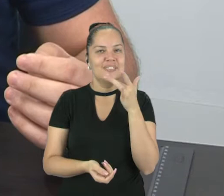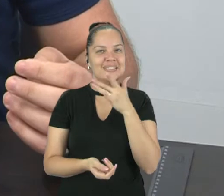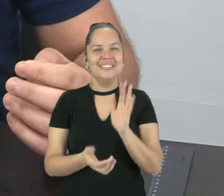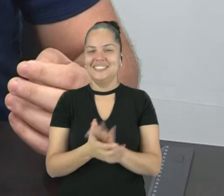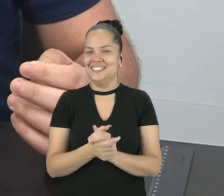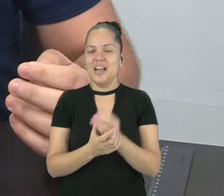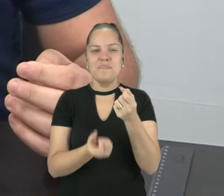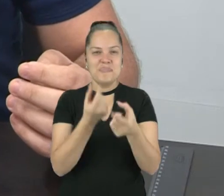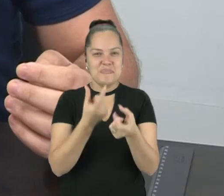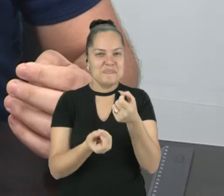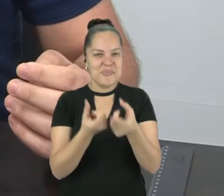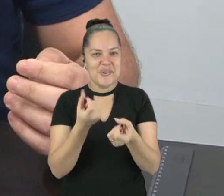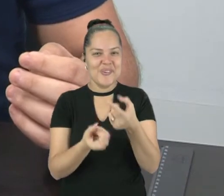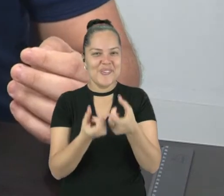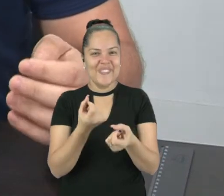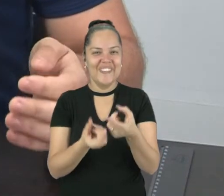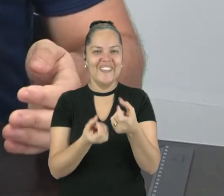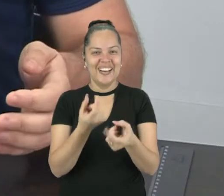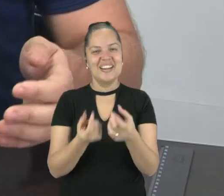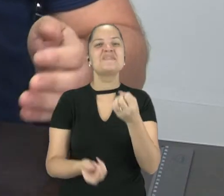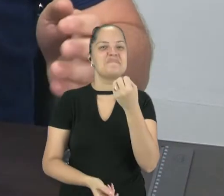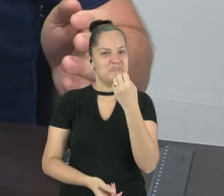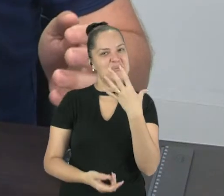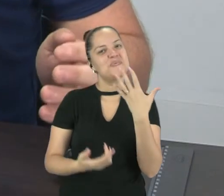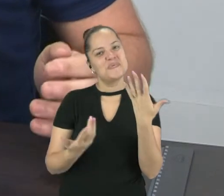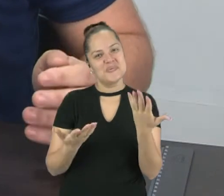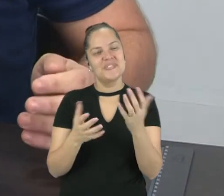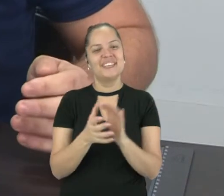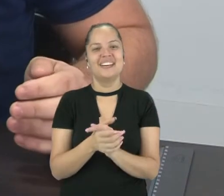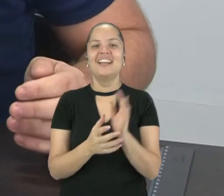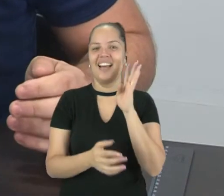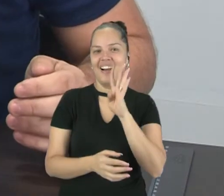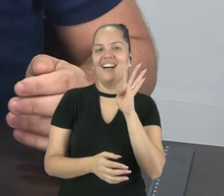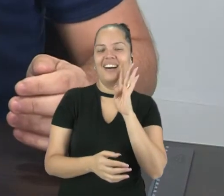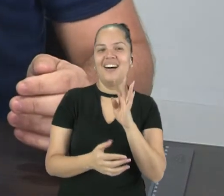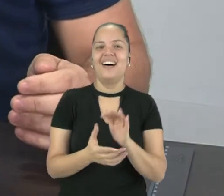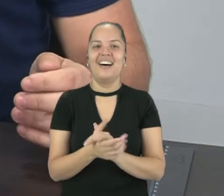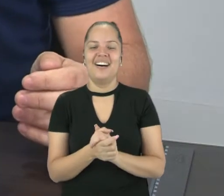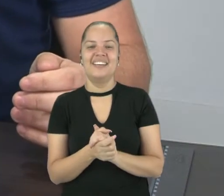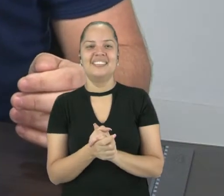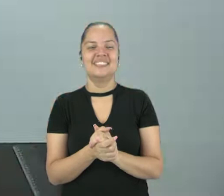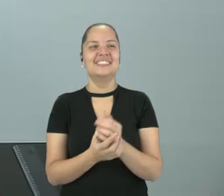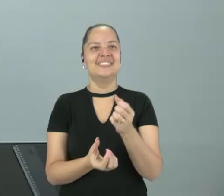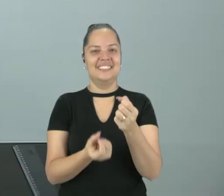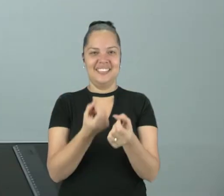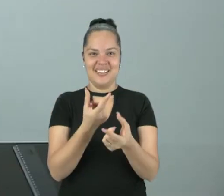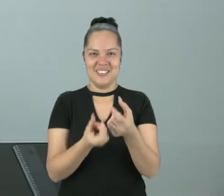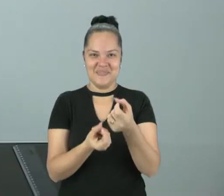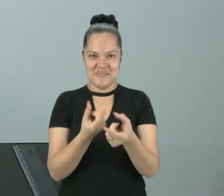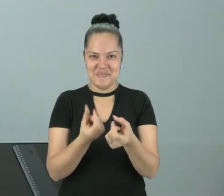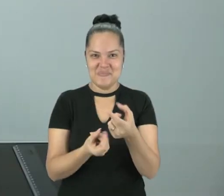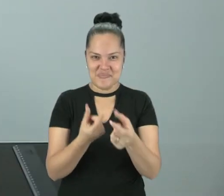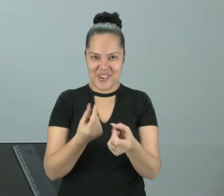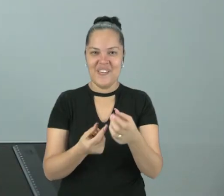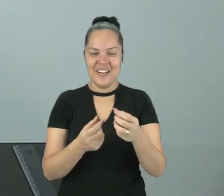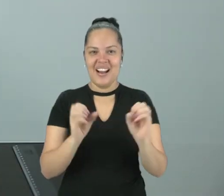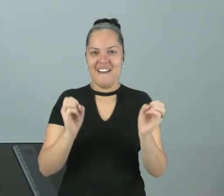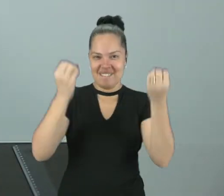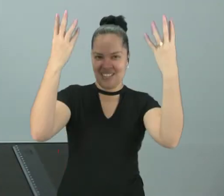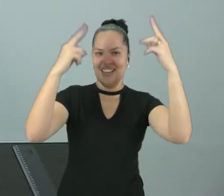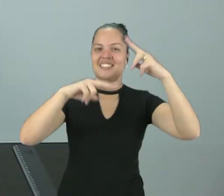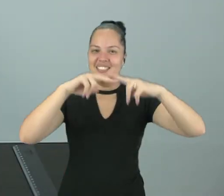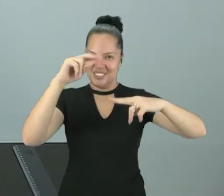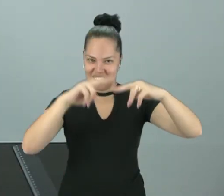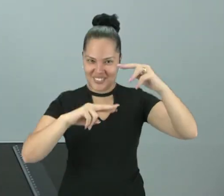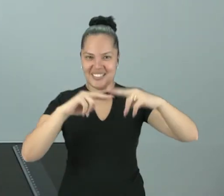em qualquer a situação né pipoca fica bem qualquer situação seriamente no a no Arraial né